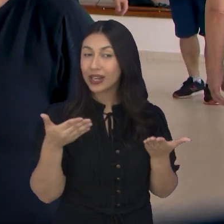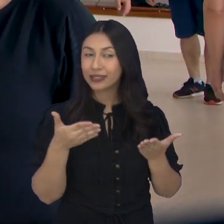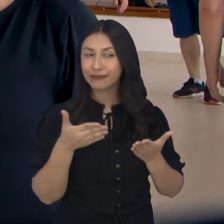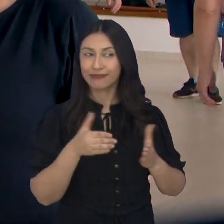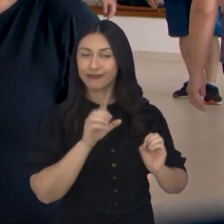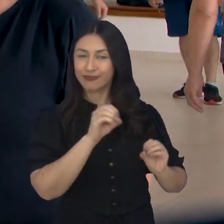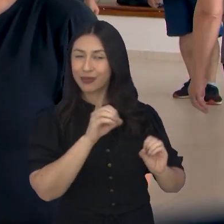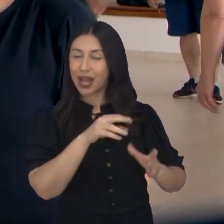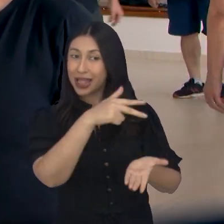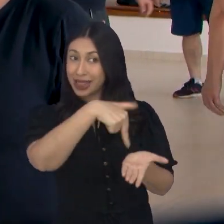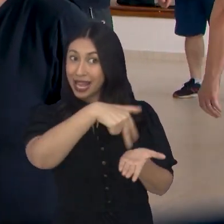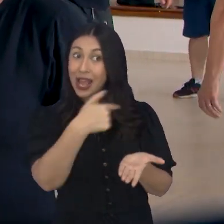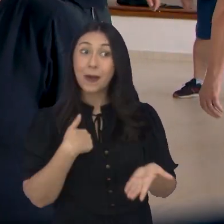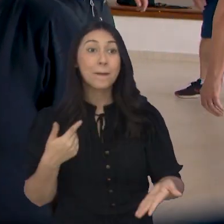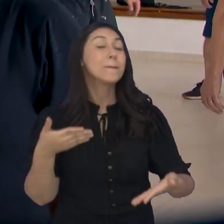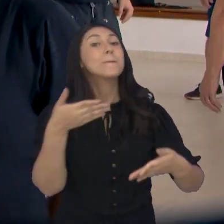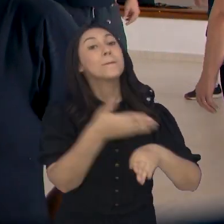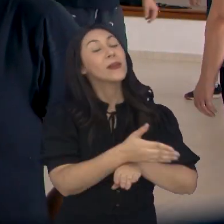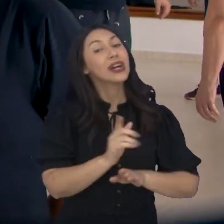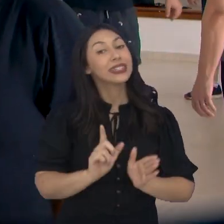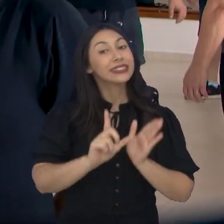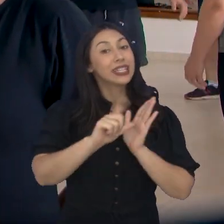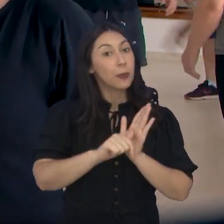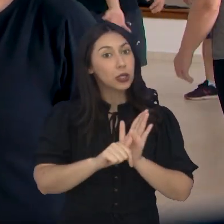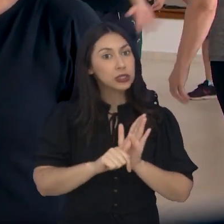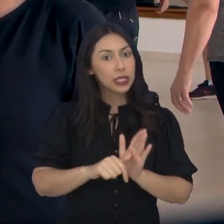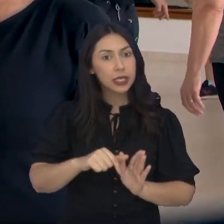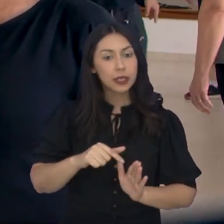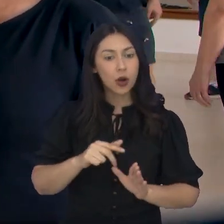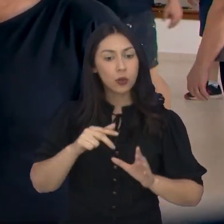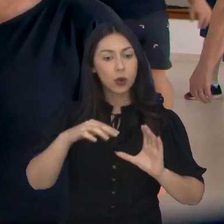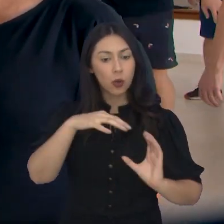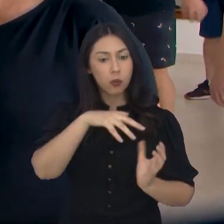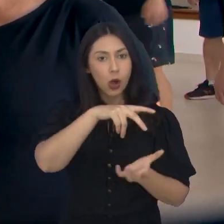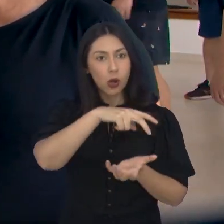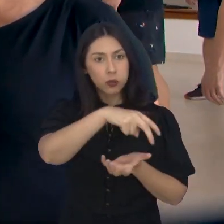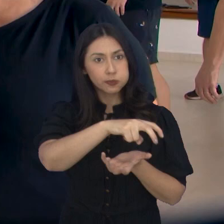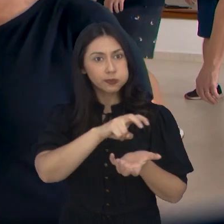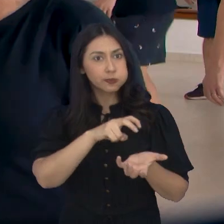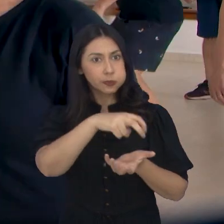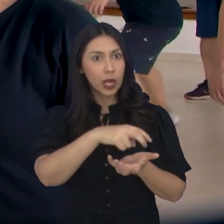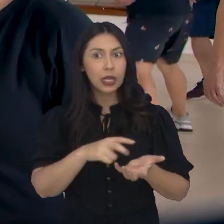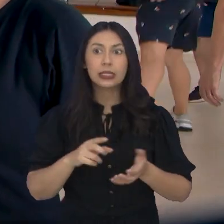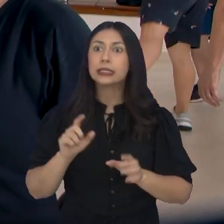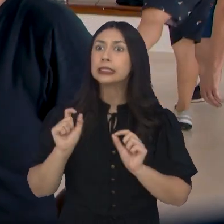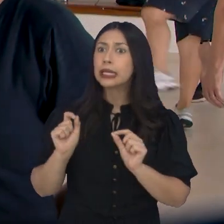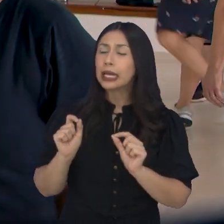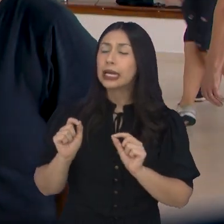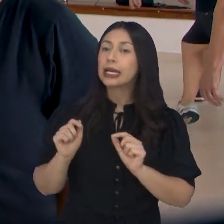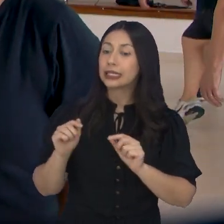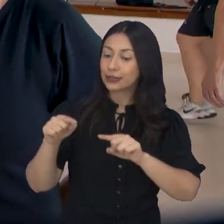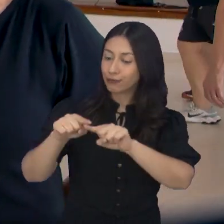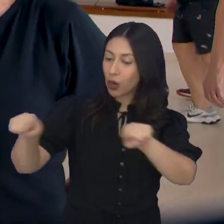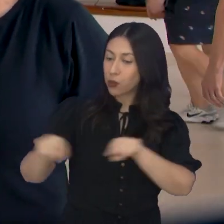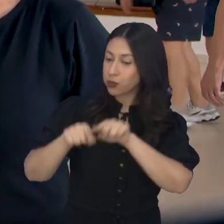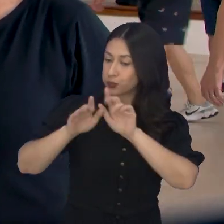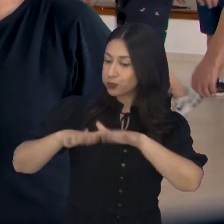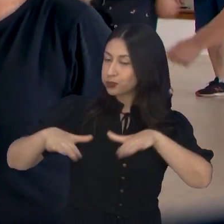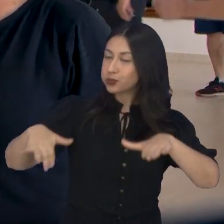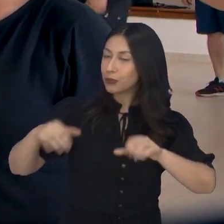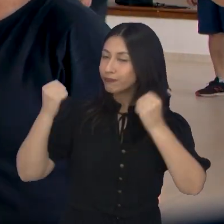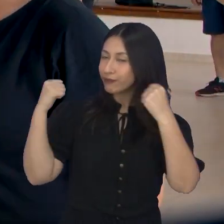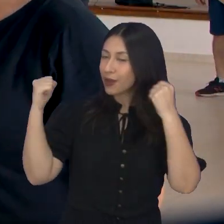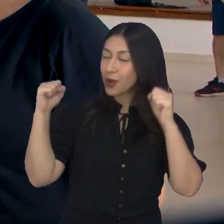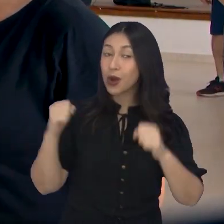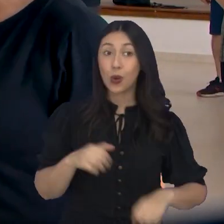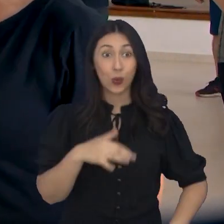pouquinho, eu vou participar também, e depois ela vai fazer pilates e que mais? Hidroginástica. Tá bom para você, Gi? Me fala,